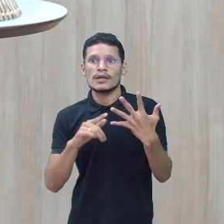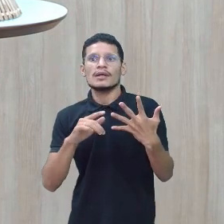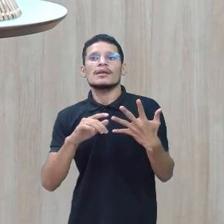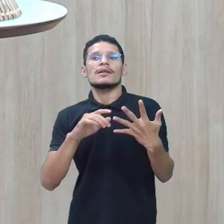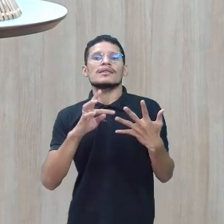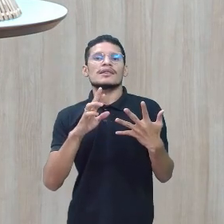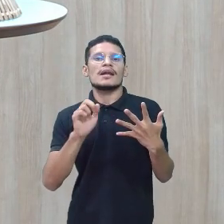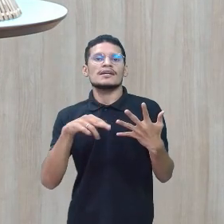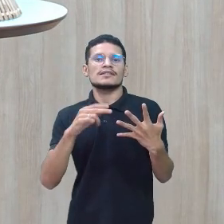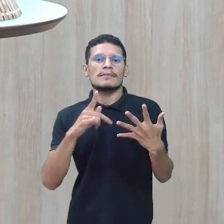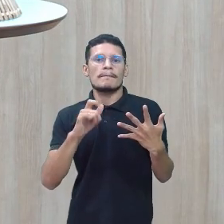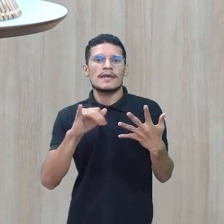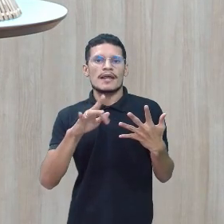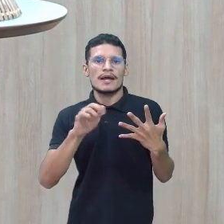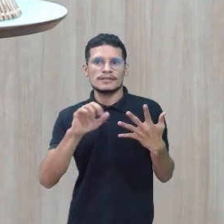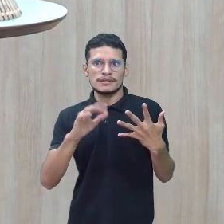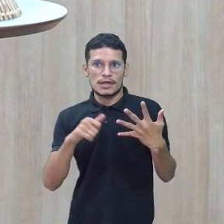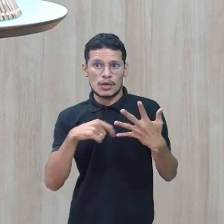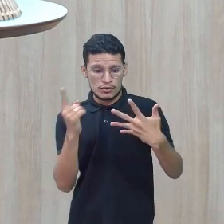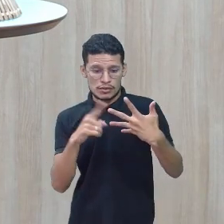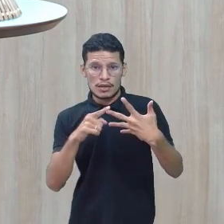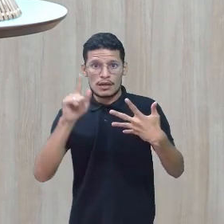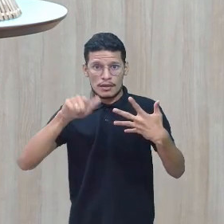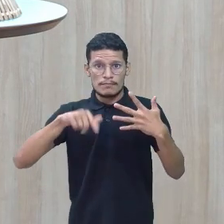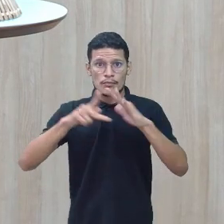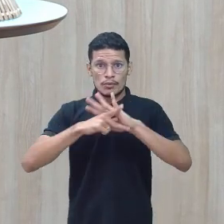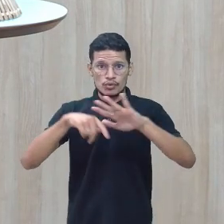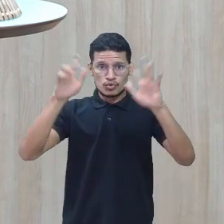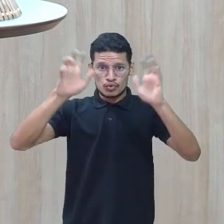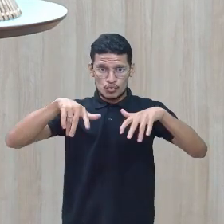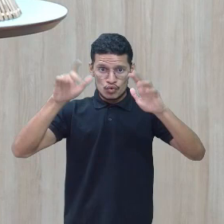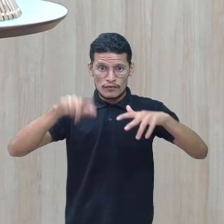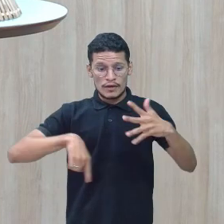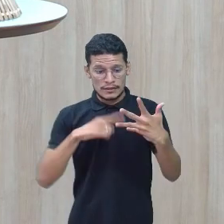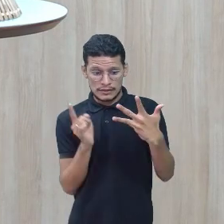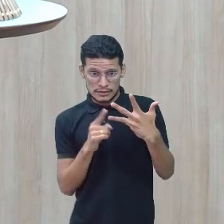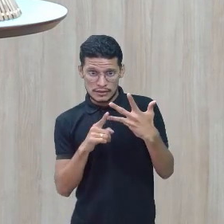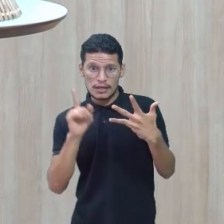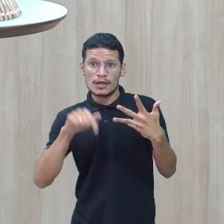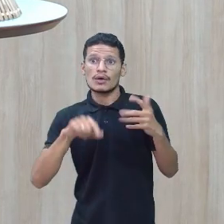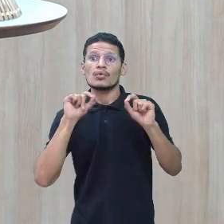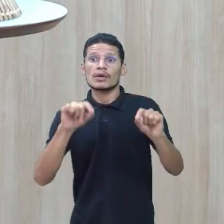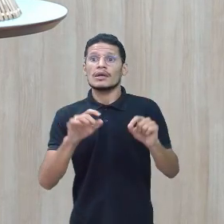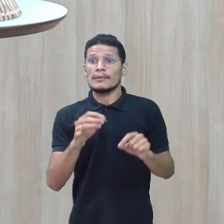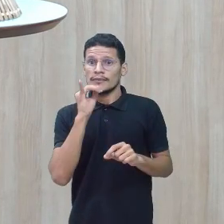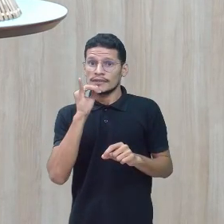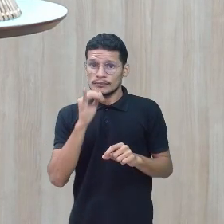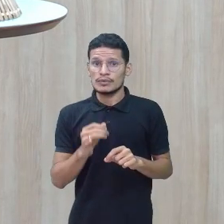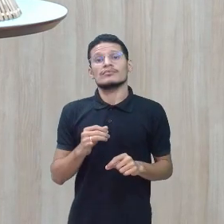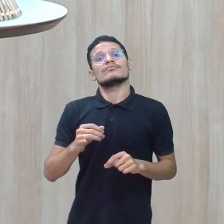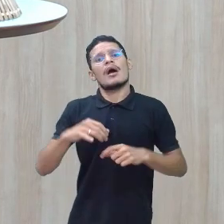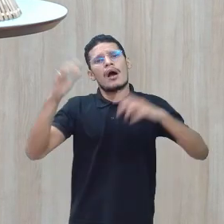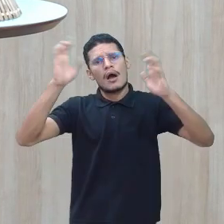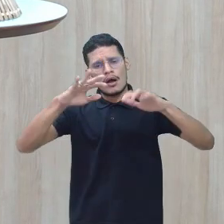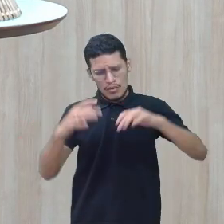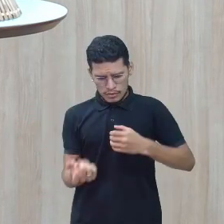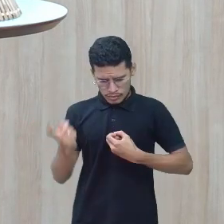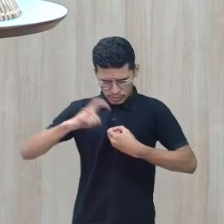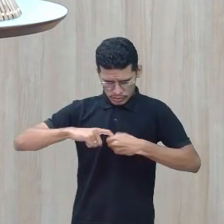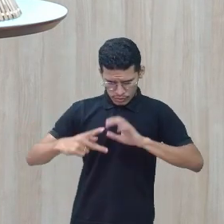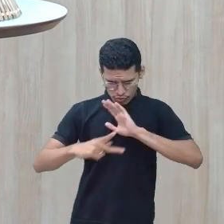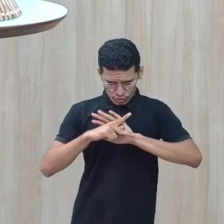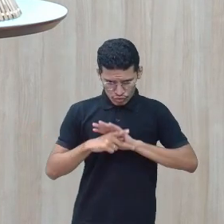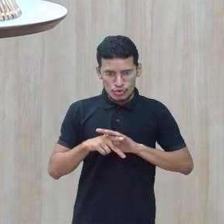chuva. A infiltração, quando a água volta em forma de chuva, ela se infiltra pelo solo, formando